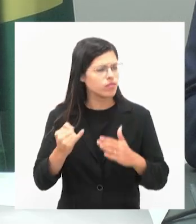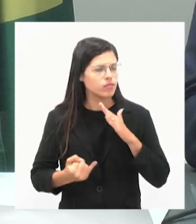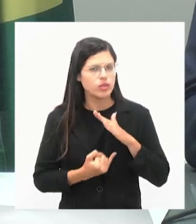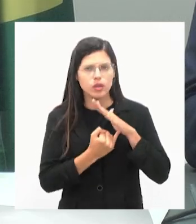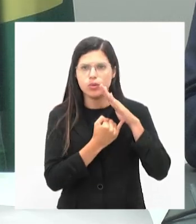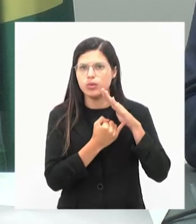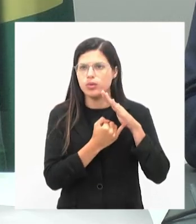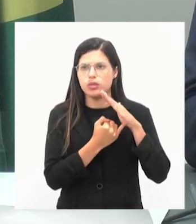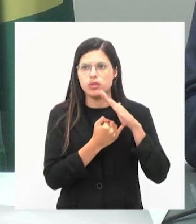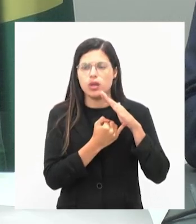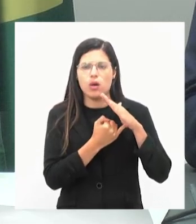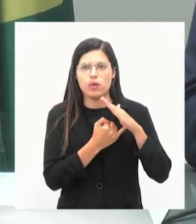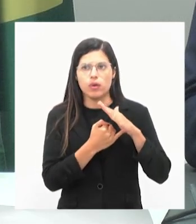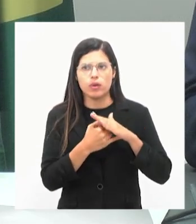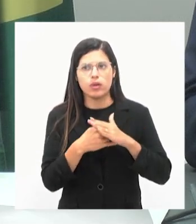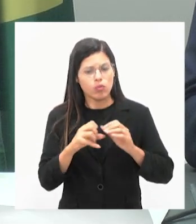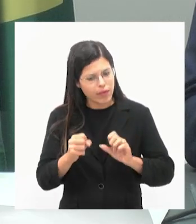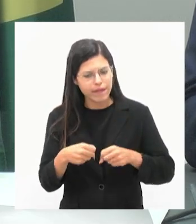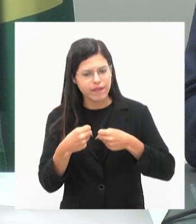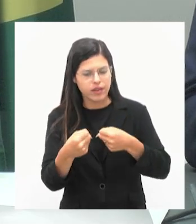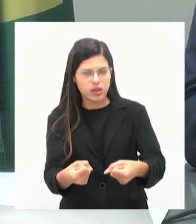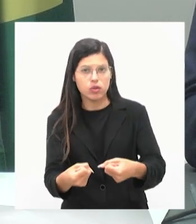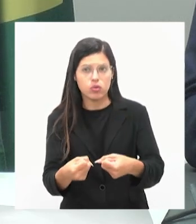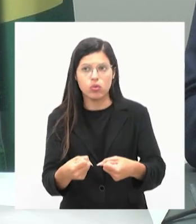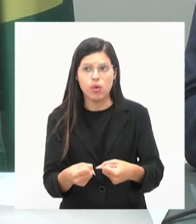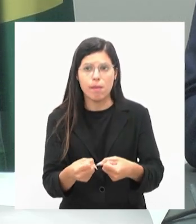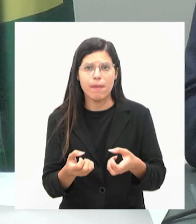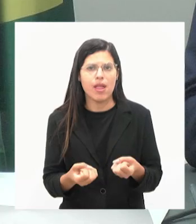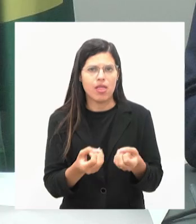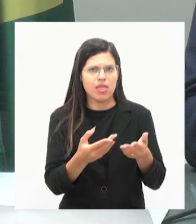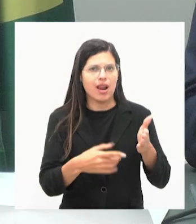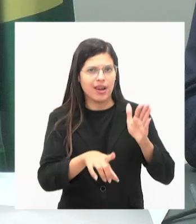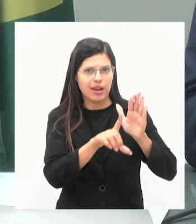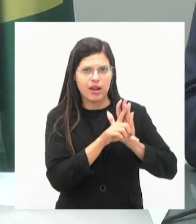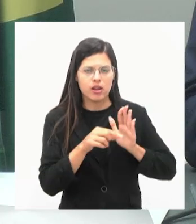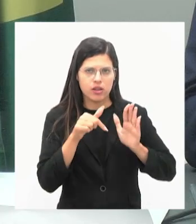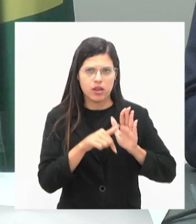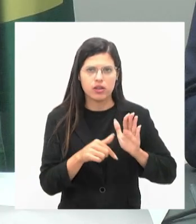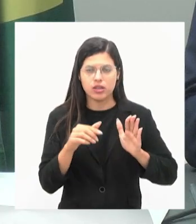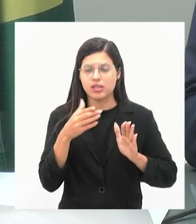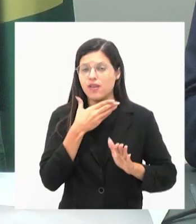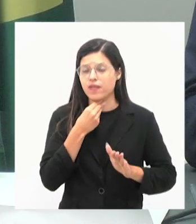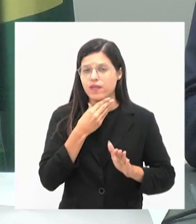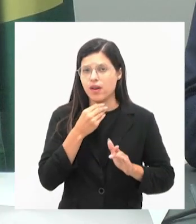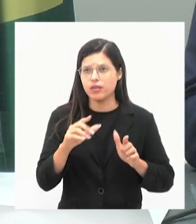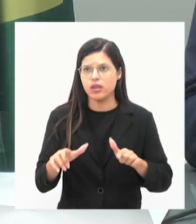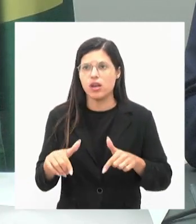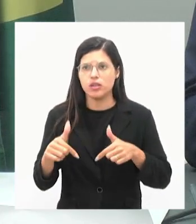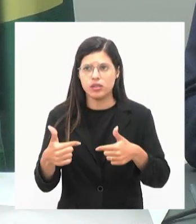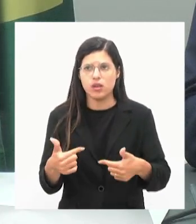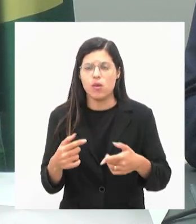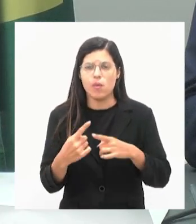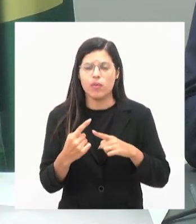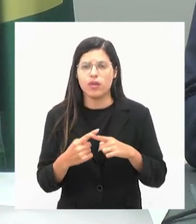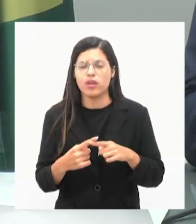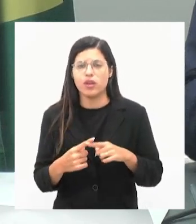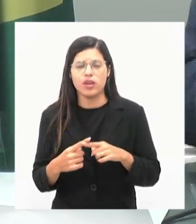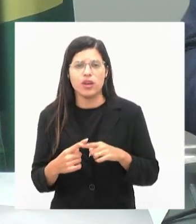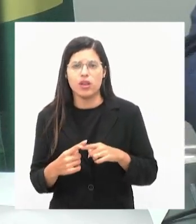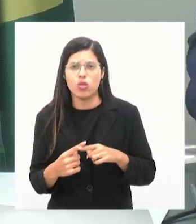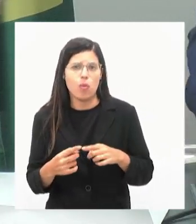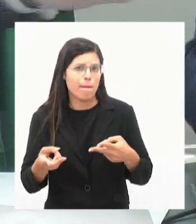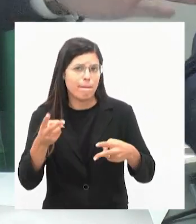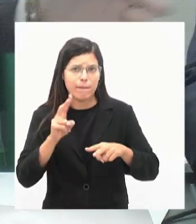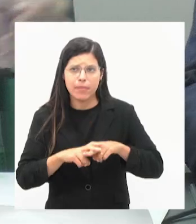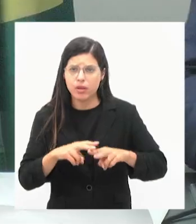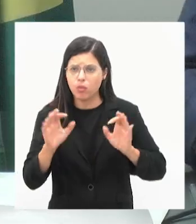unhas e dentes aqui dentro, para dar legalidade a essas operações, falsas operações. Porque essas operações não prendem ninguém, pô. Não prende,